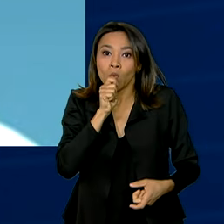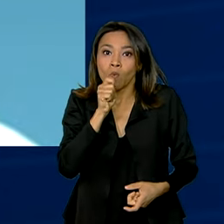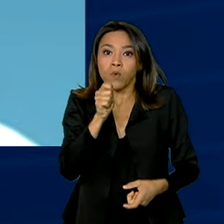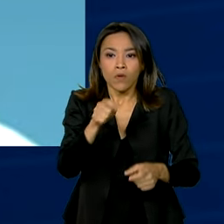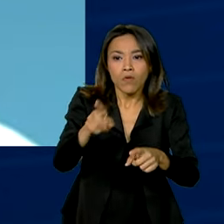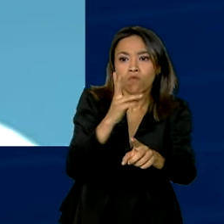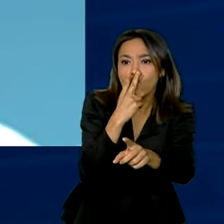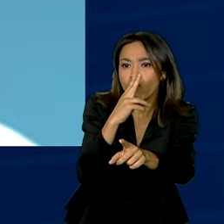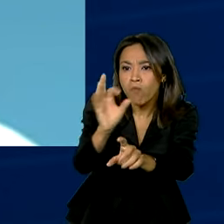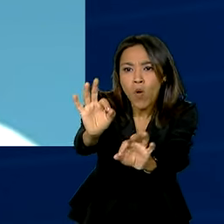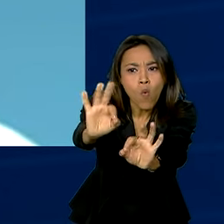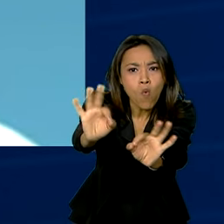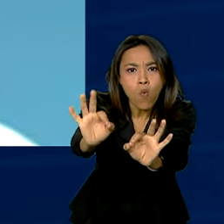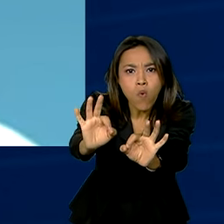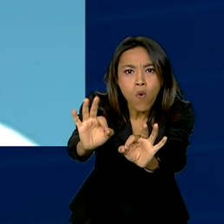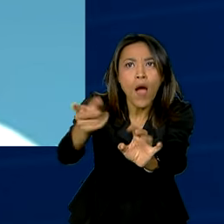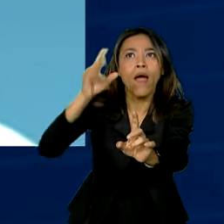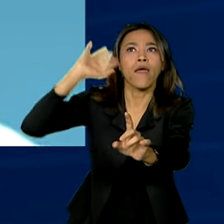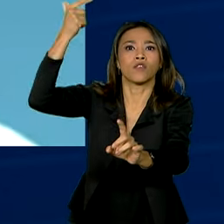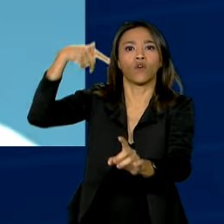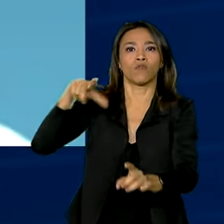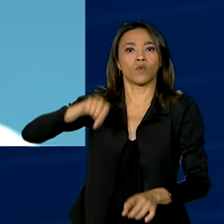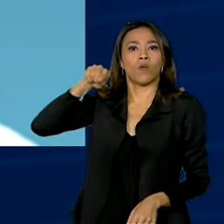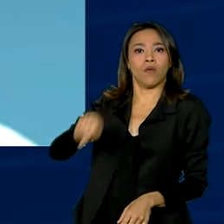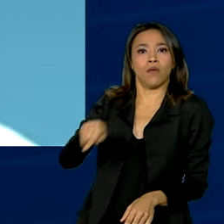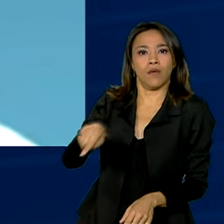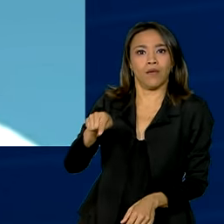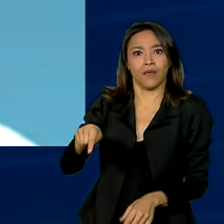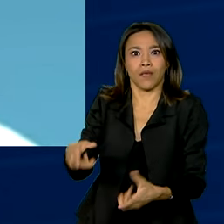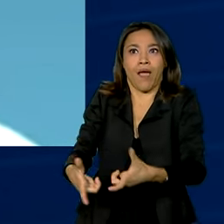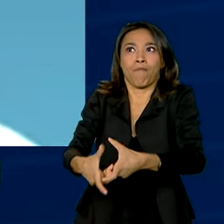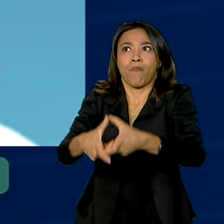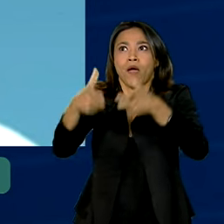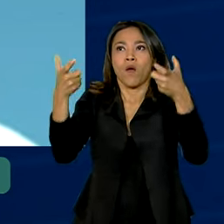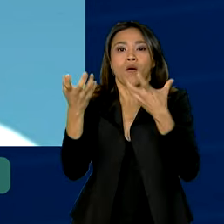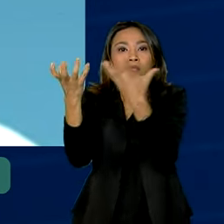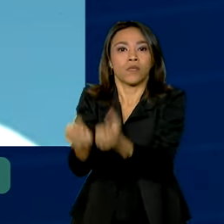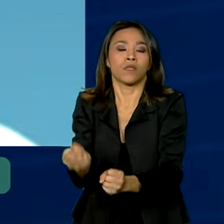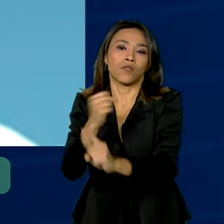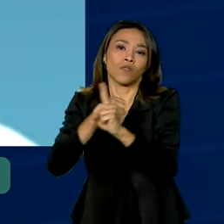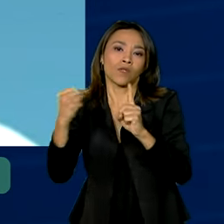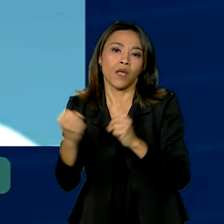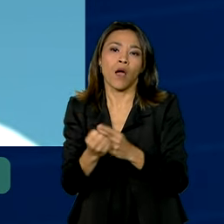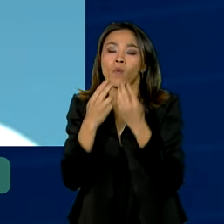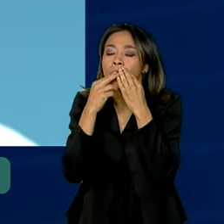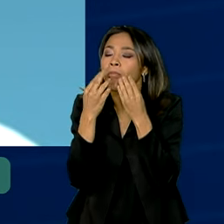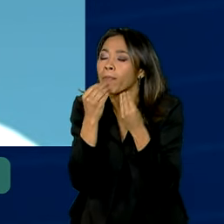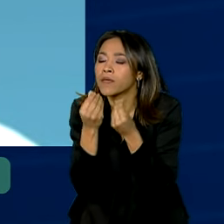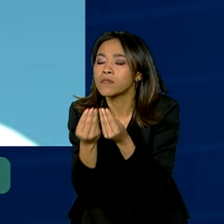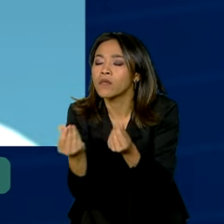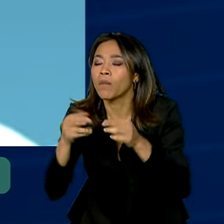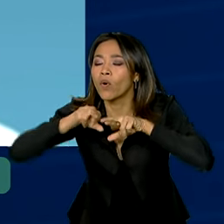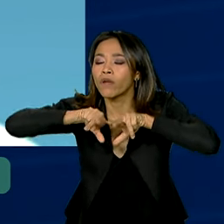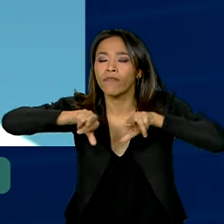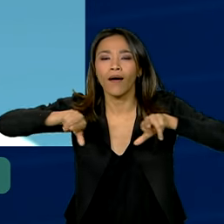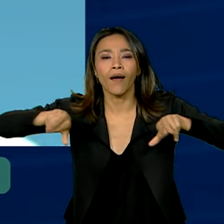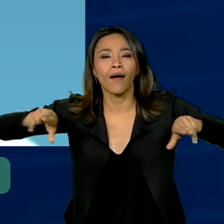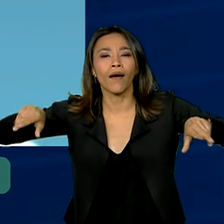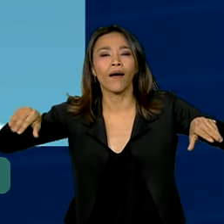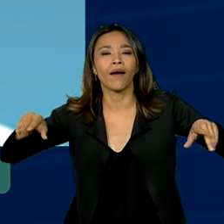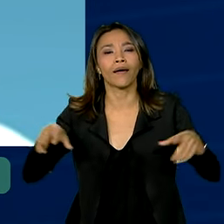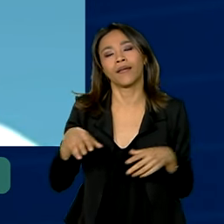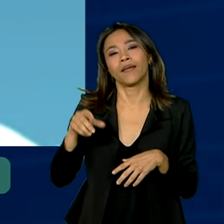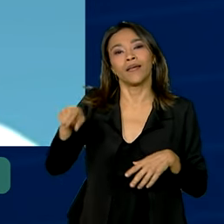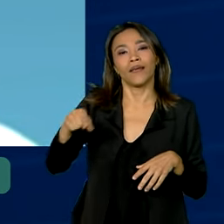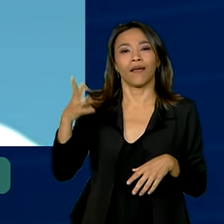fumantes, impulsionado por fatores como uma maior aceitação social, sabores mais atrativos e uma imagem moderna em comparação com os